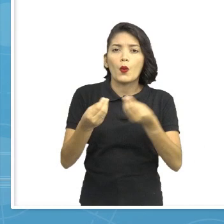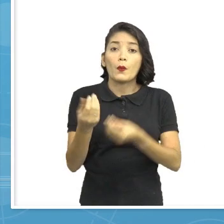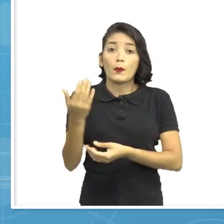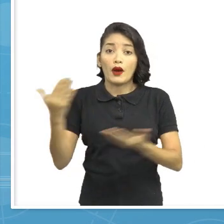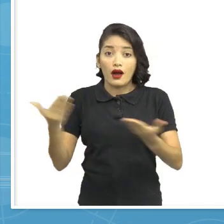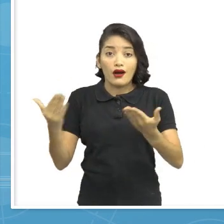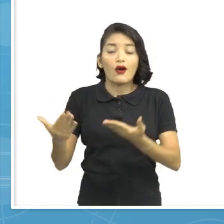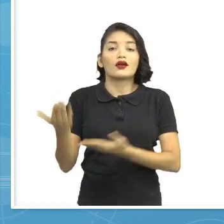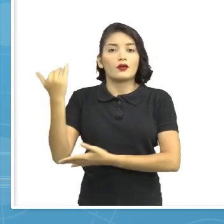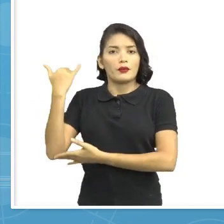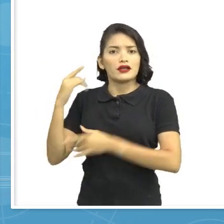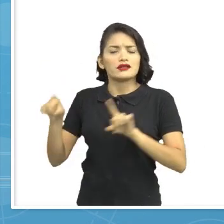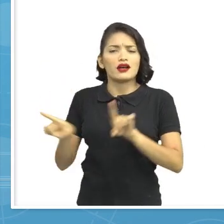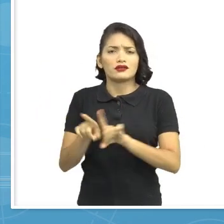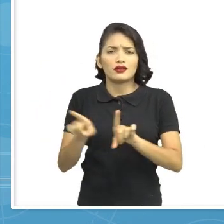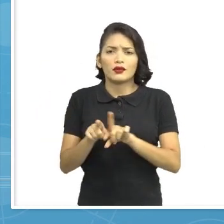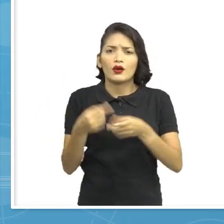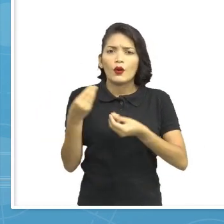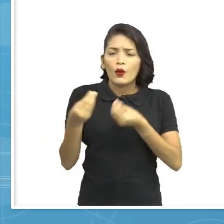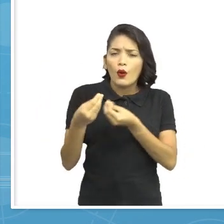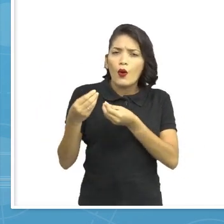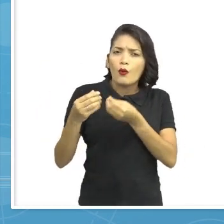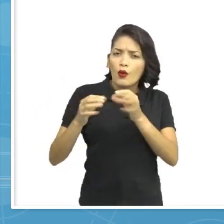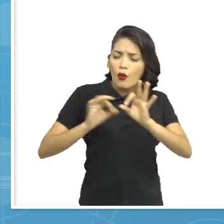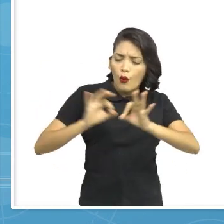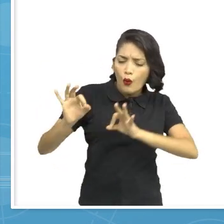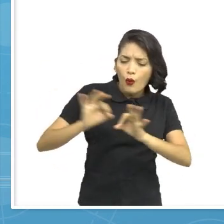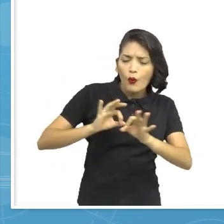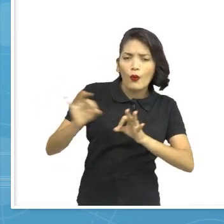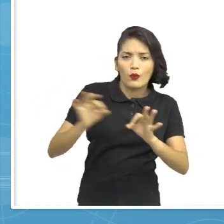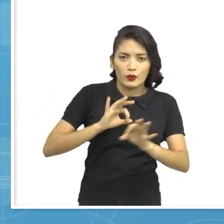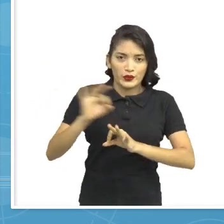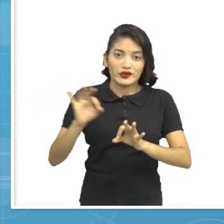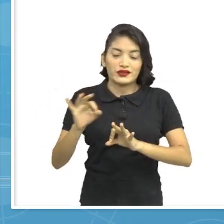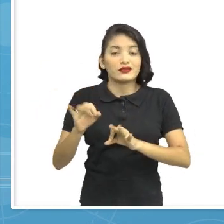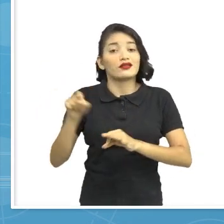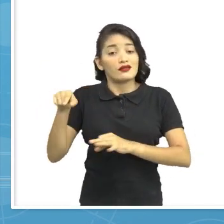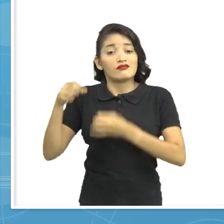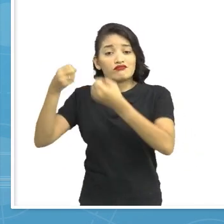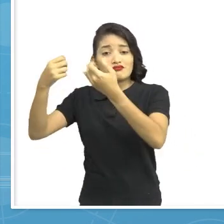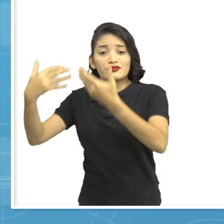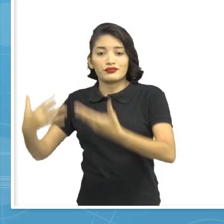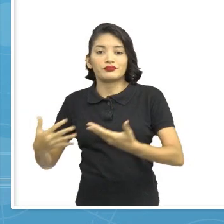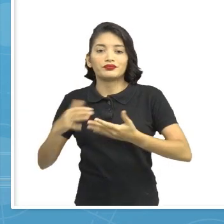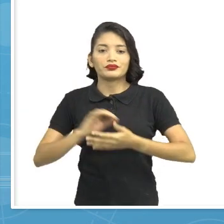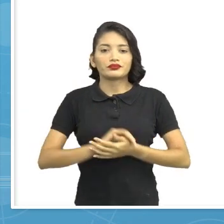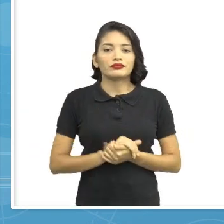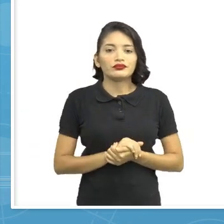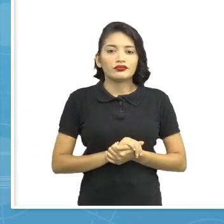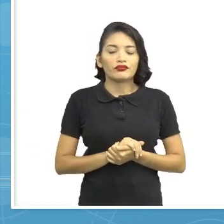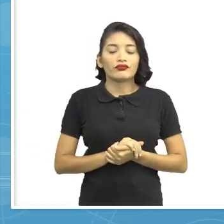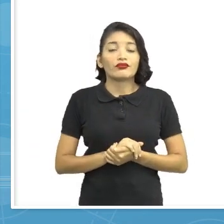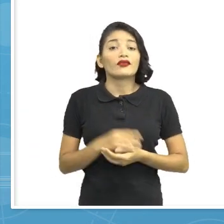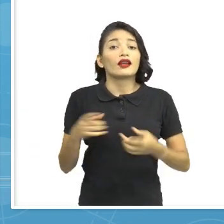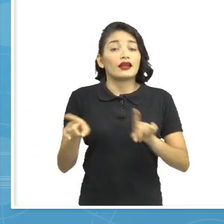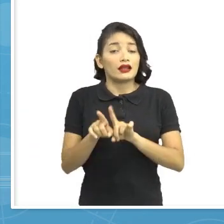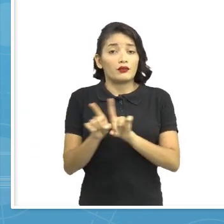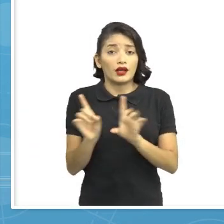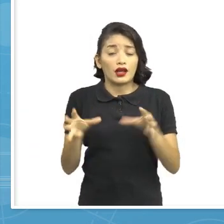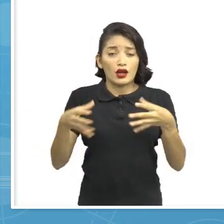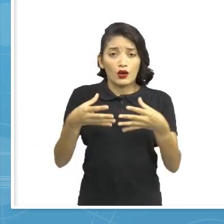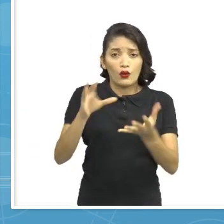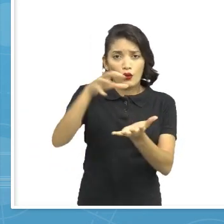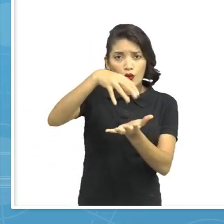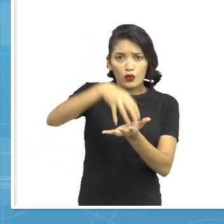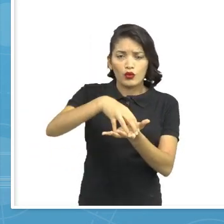uma lógica de manutenção e não de progresso, explica Luiz Donizete Gruppioni. A aldeia também é disposta assim.